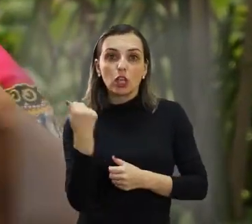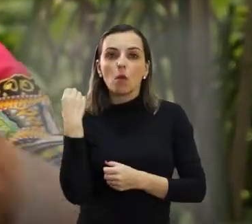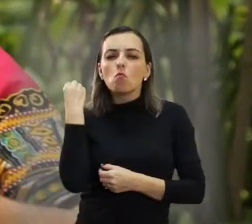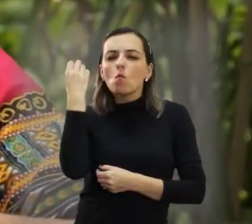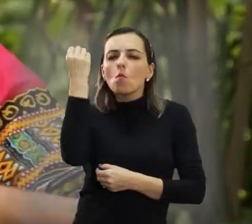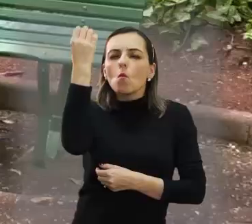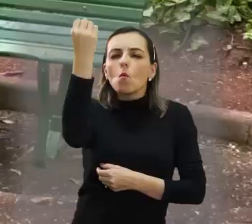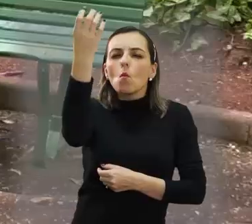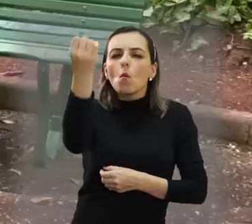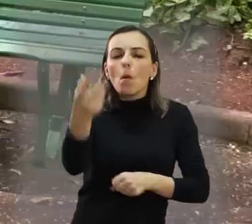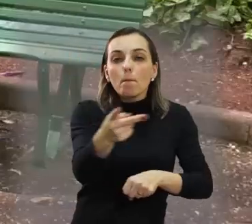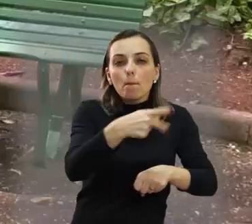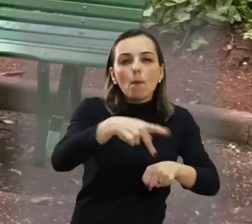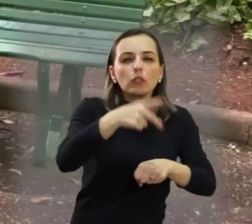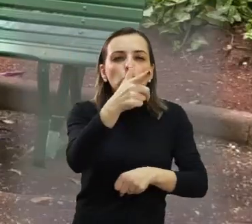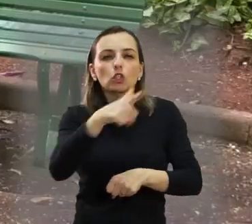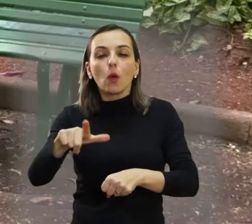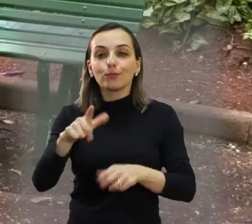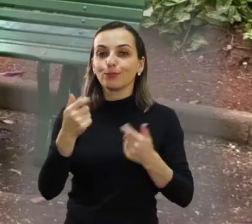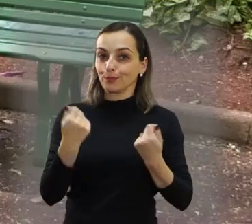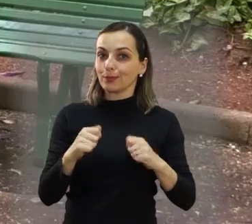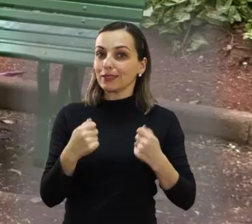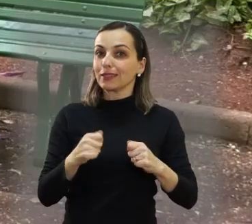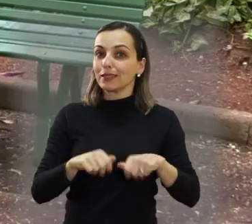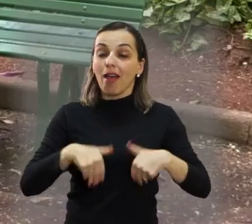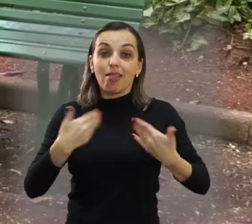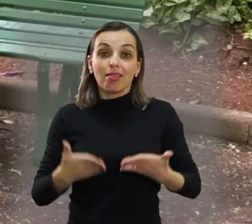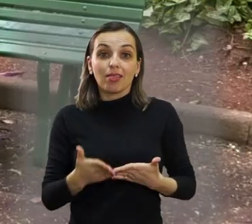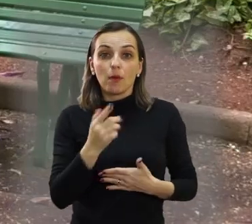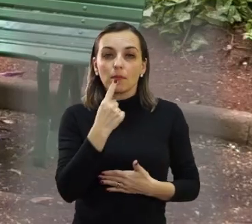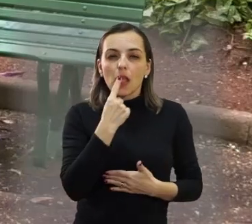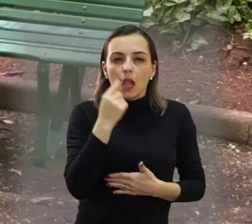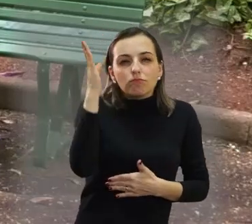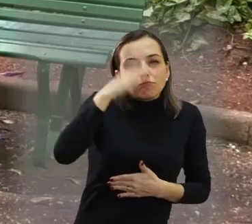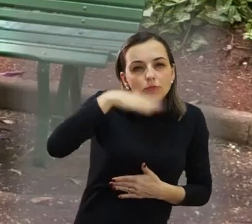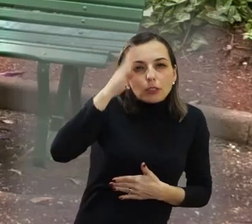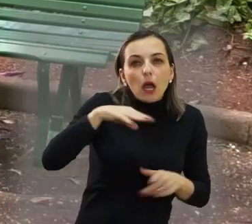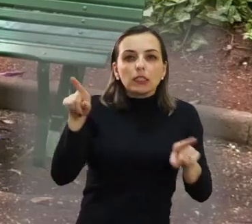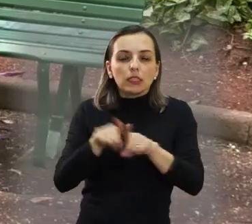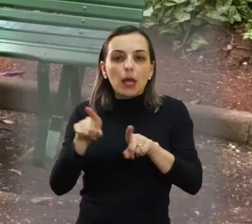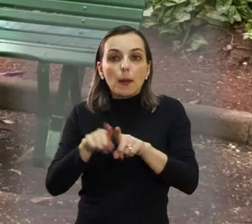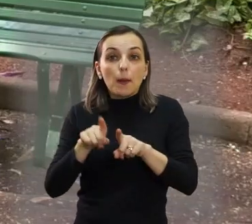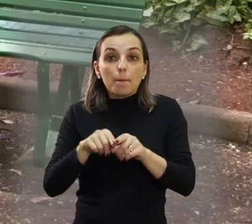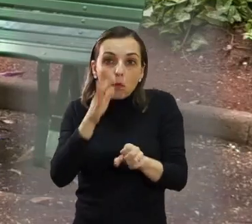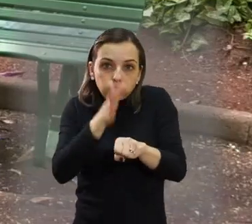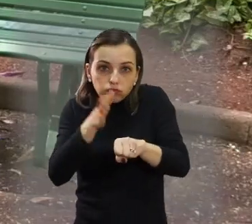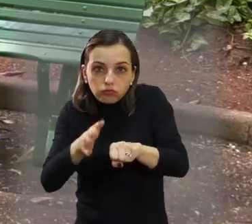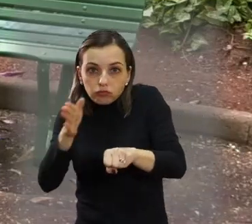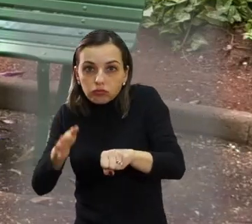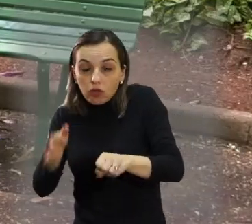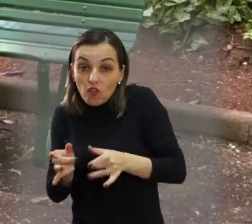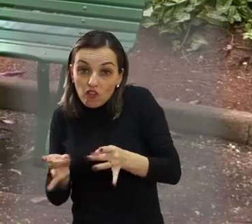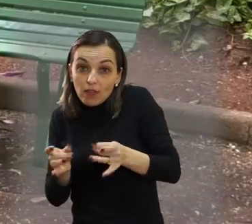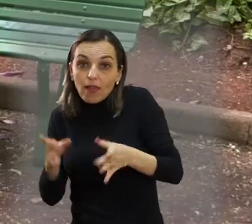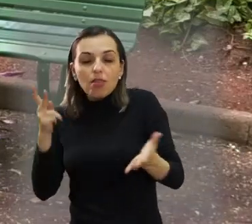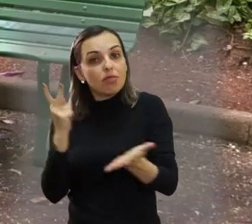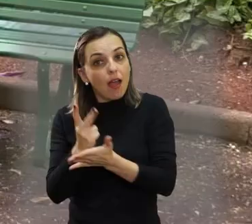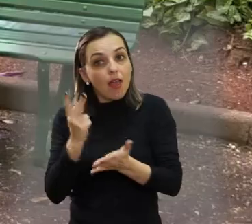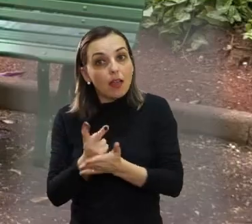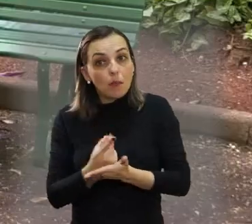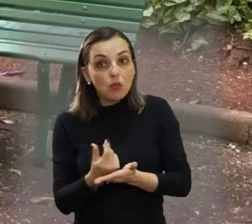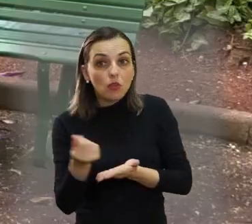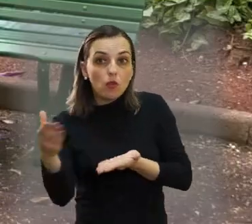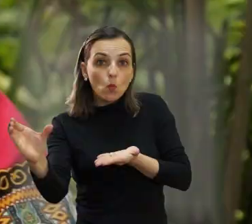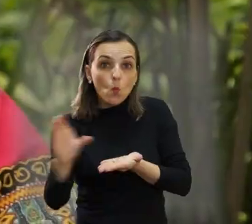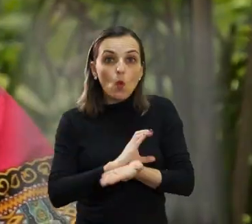que sempre me ajuda. Quando eu faço as minhas campanhas para poder viajar, sempre tenho lá o nhoque beneficente, a pimenta beneficente, para